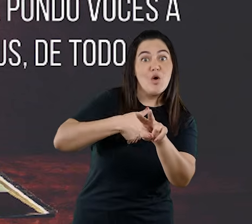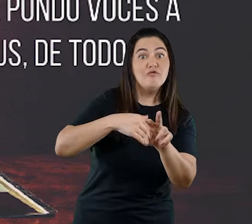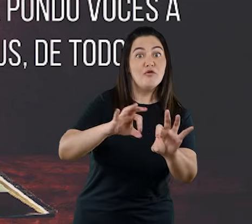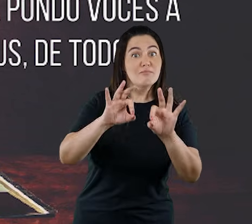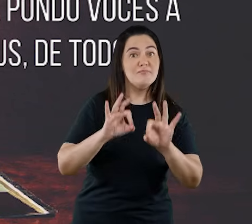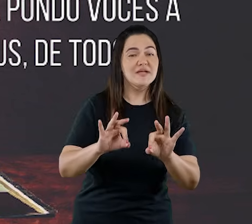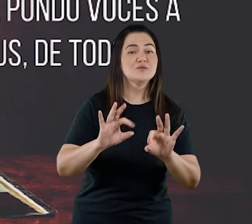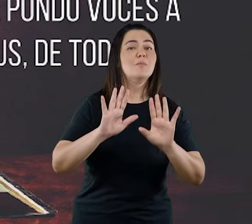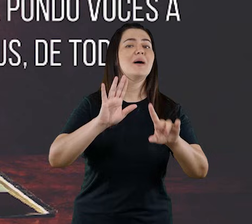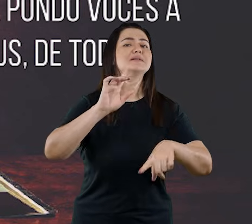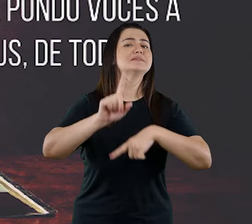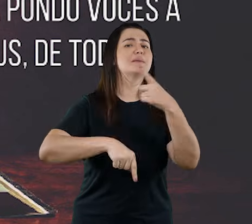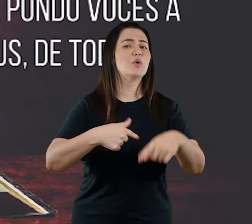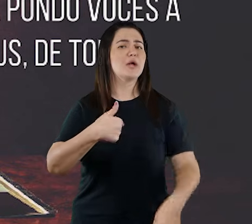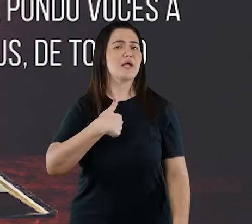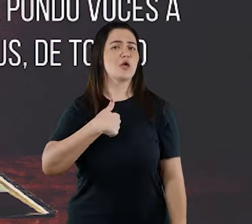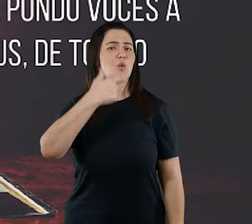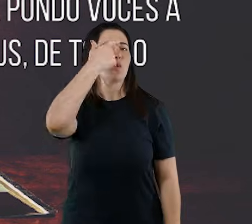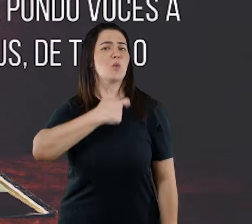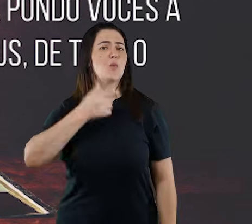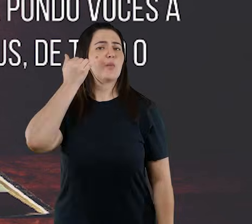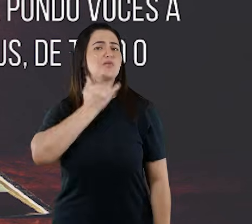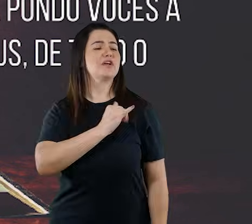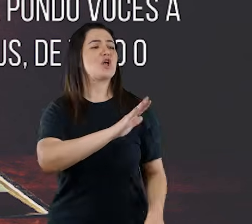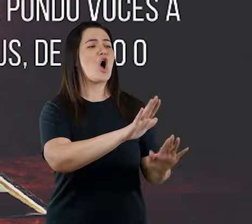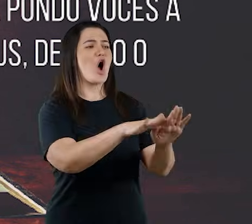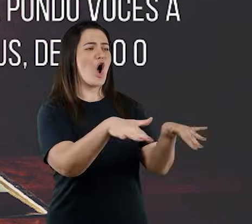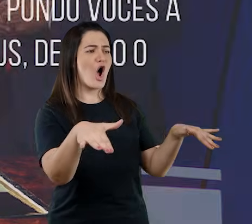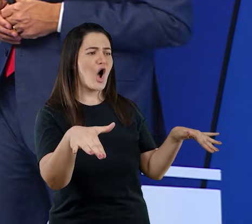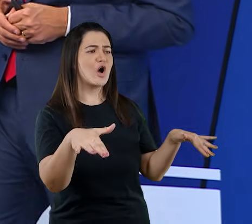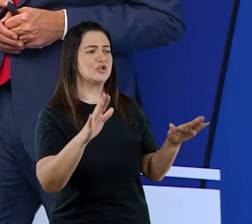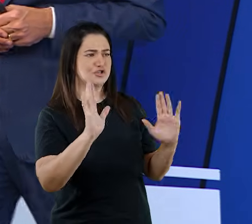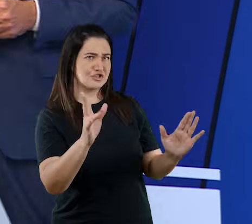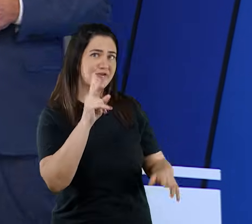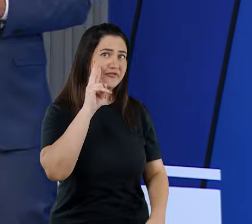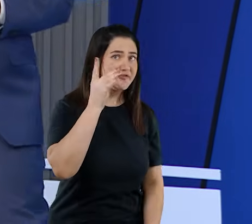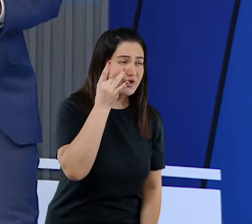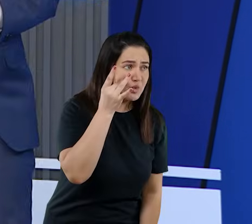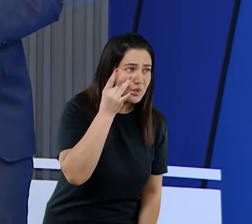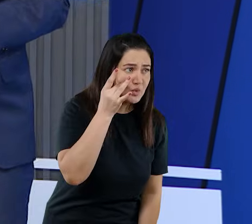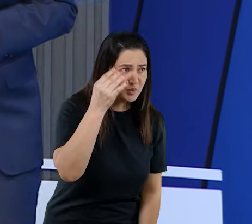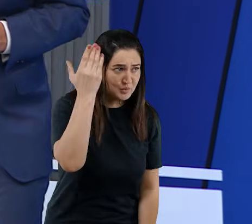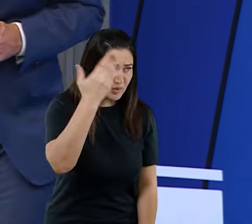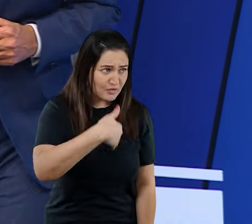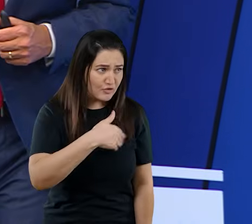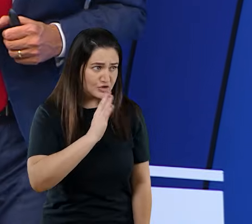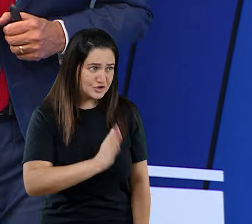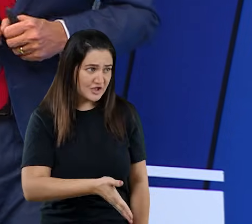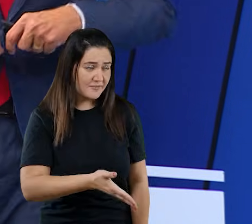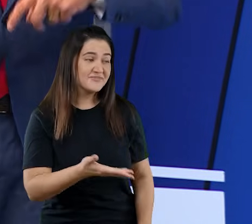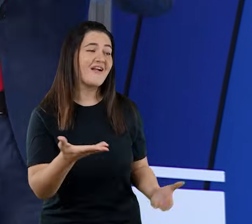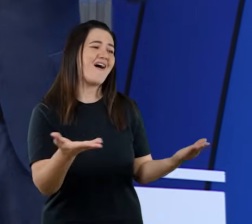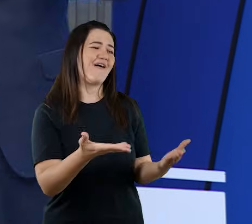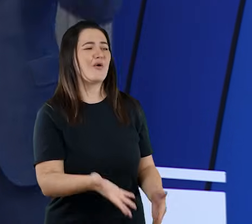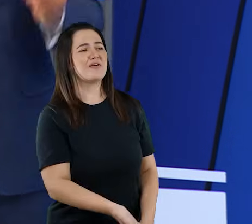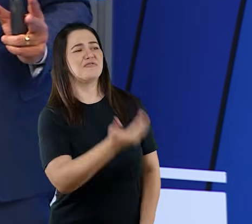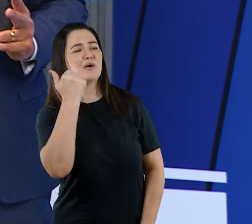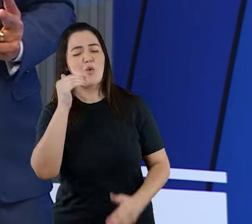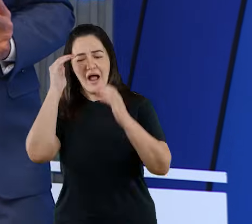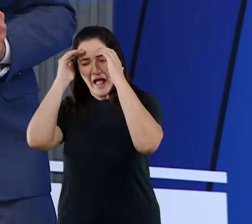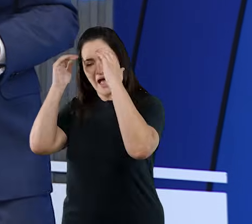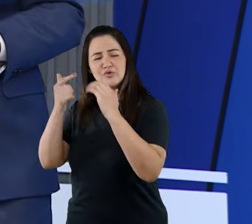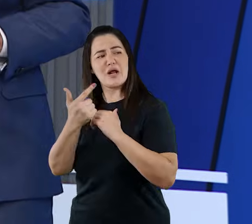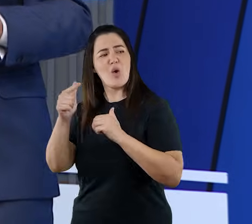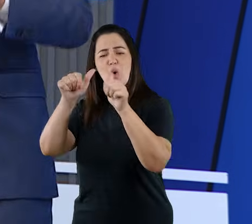não deem ouvidos às palavras desse profeta ou sonhador. A Bíblia está dizendo assim, olha, ele falou que ia acontecer